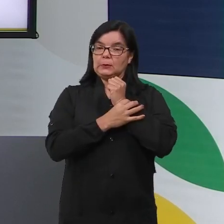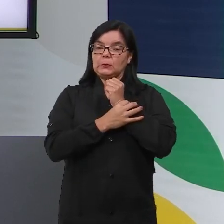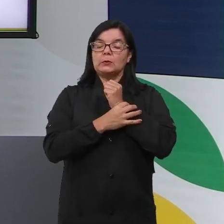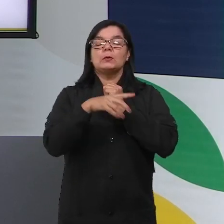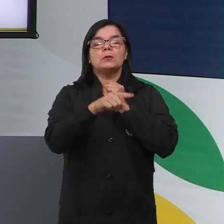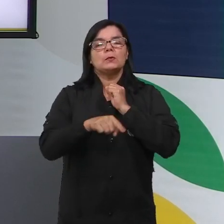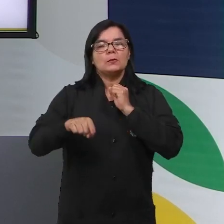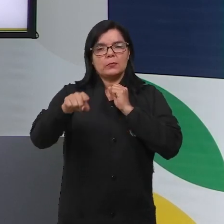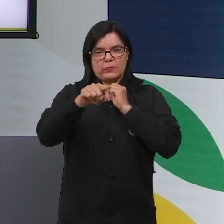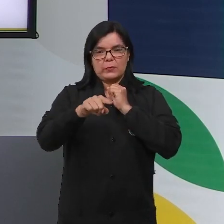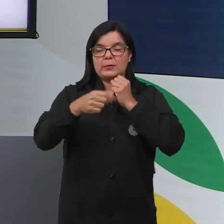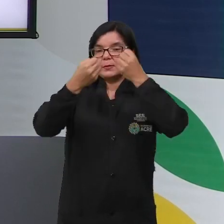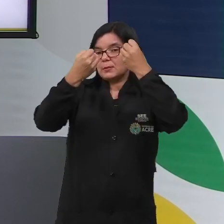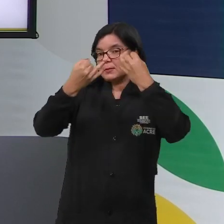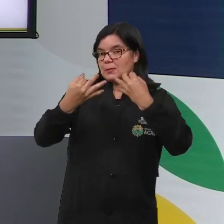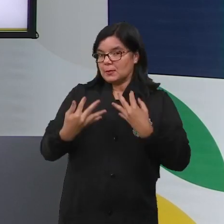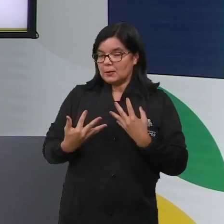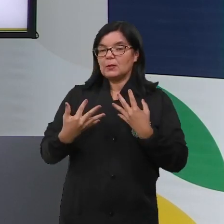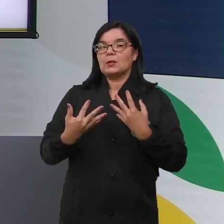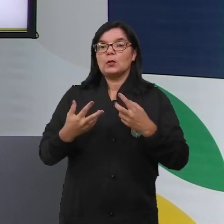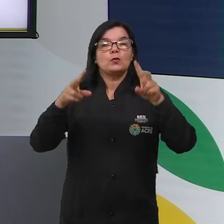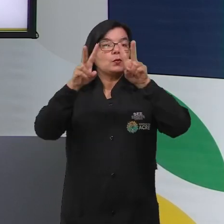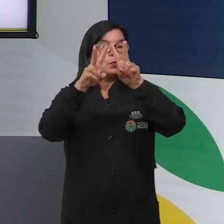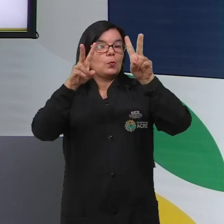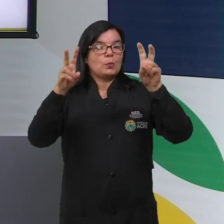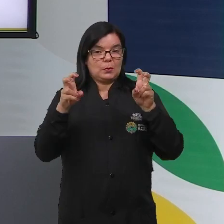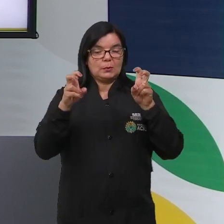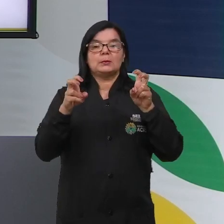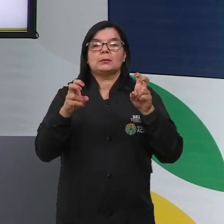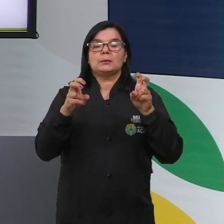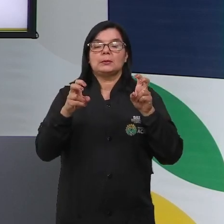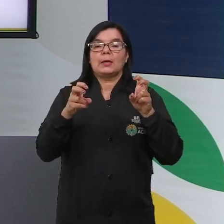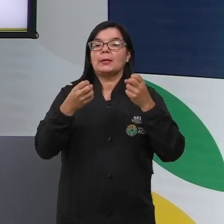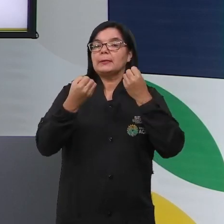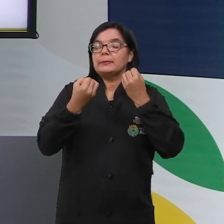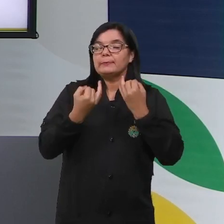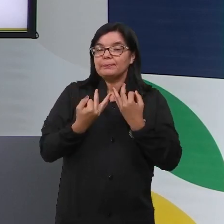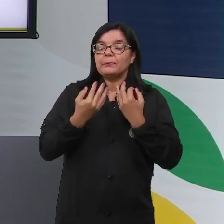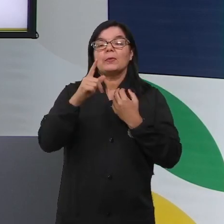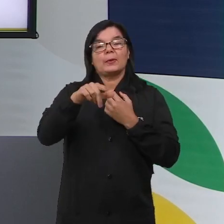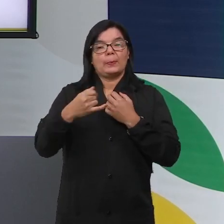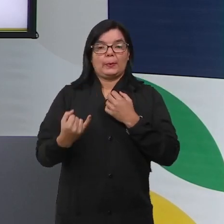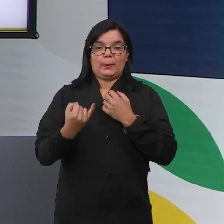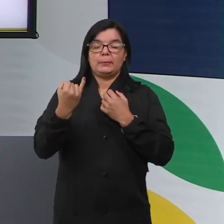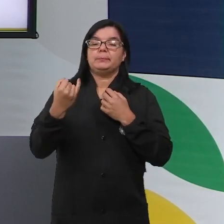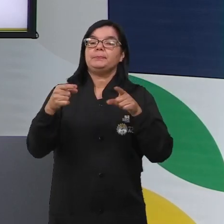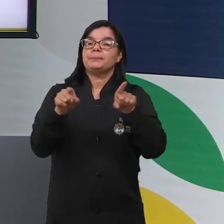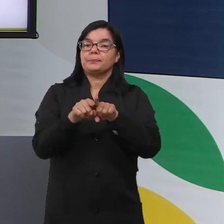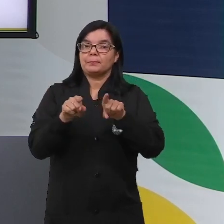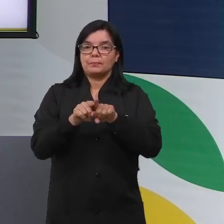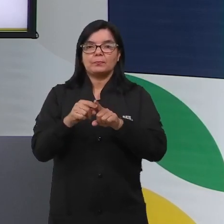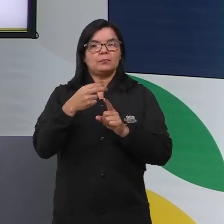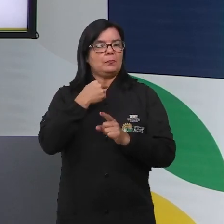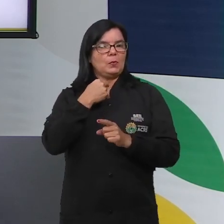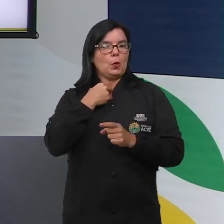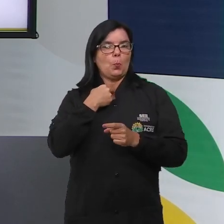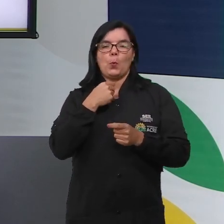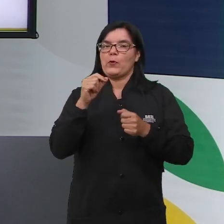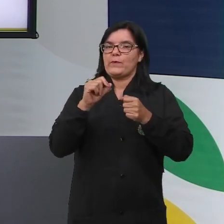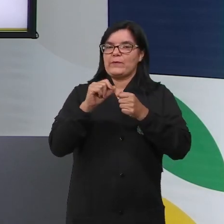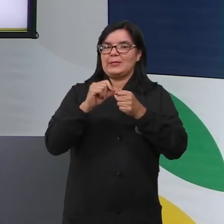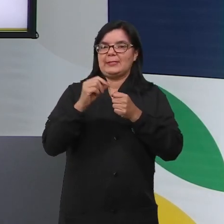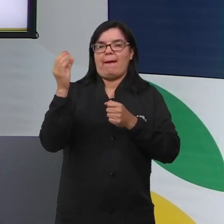que você está falando, sobre o assunto que você está tratando. Isso é importante, quer dizer, mas eu também não posso fazer as